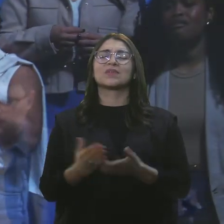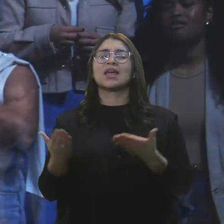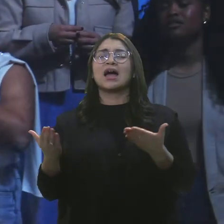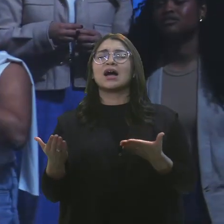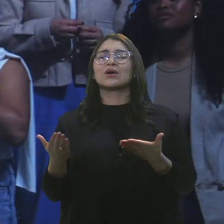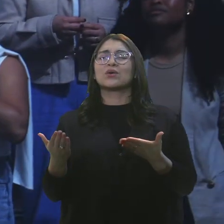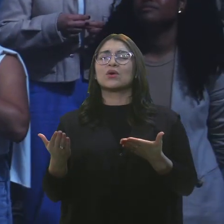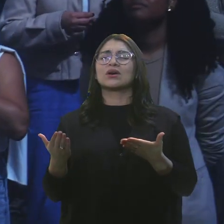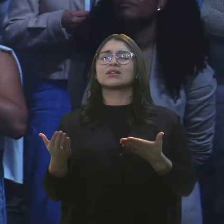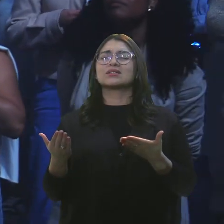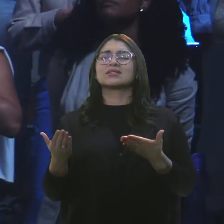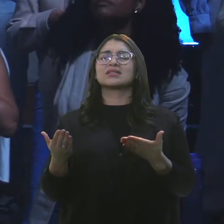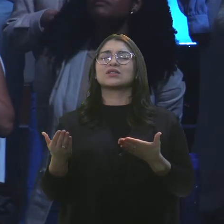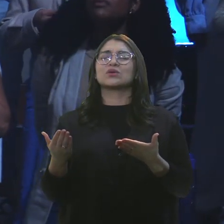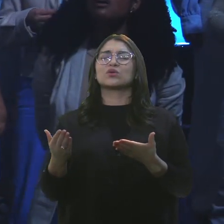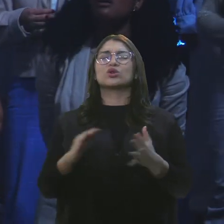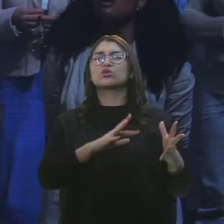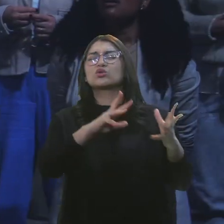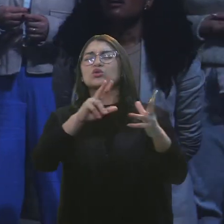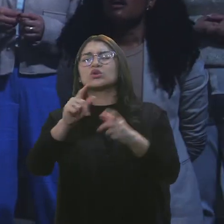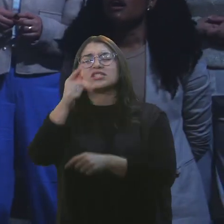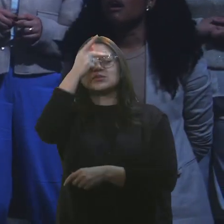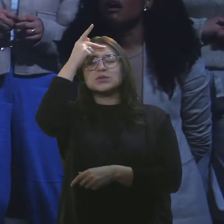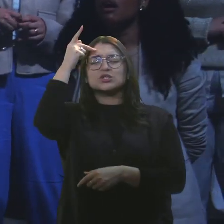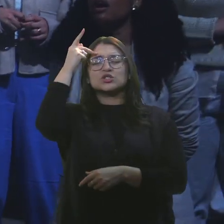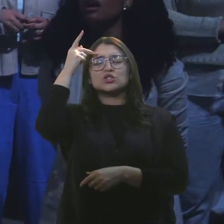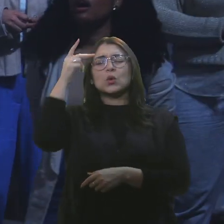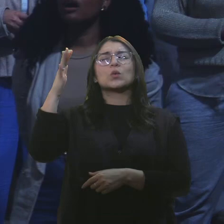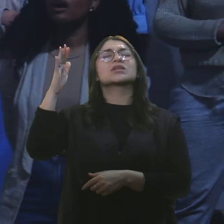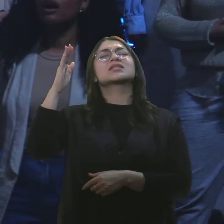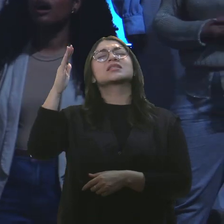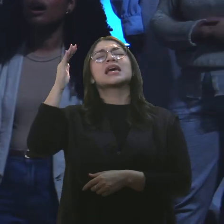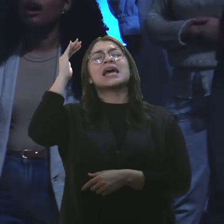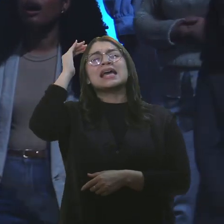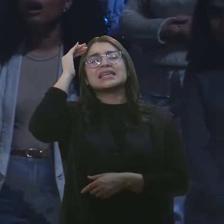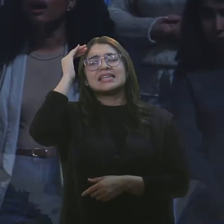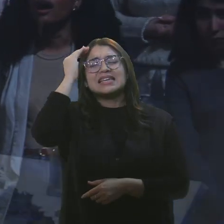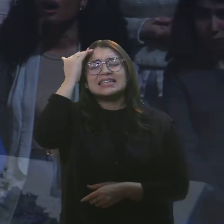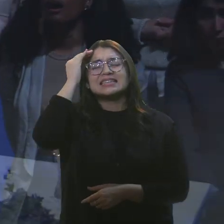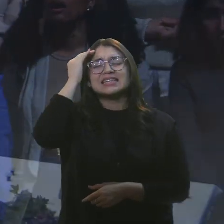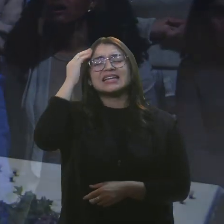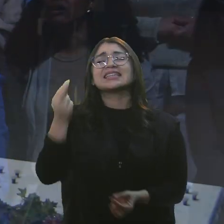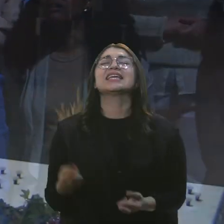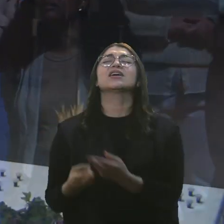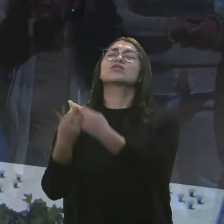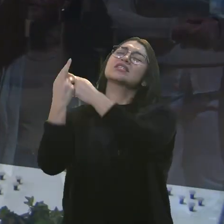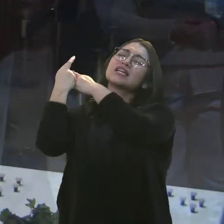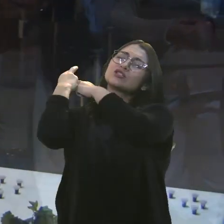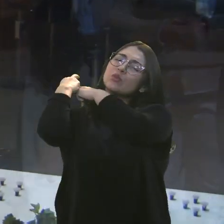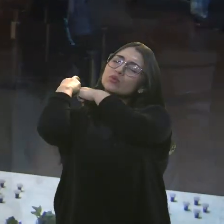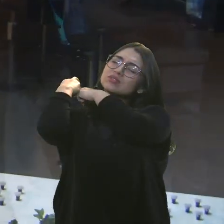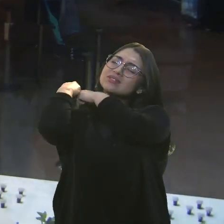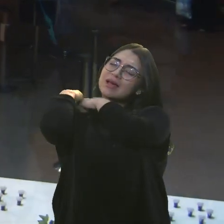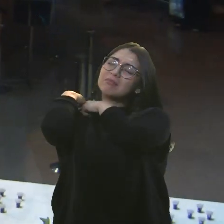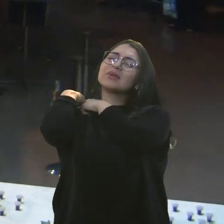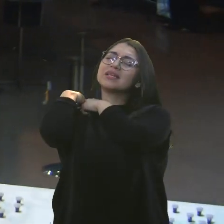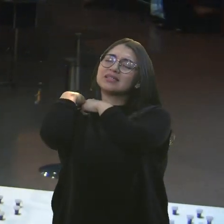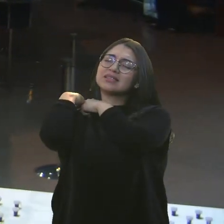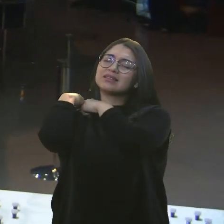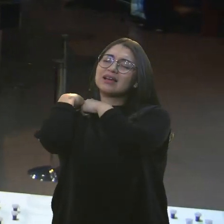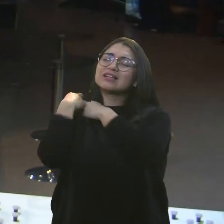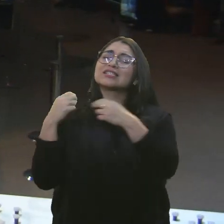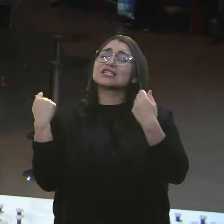que entenderam, Pai, que tem responsabilidades, Pai, que tem que ajustar algumas coisas na vida, Deus, para sermos aqueles,